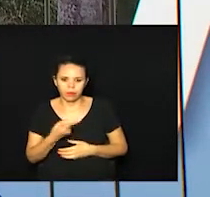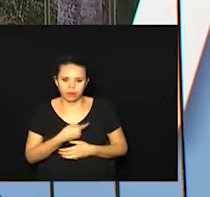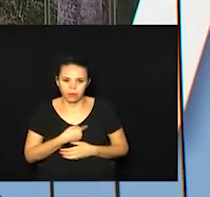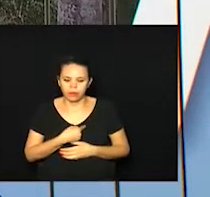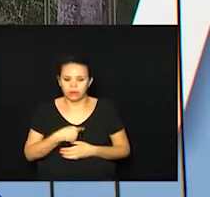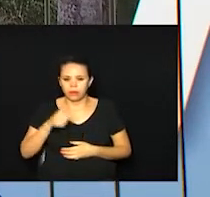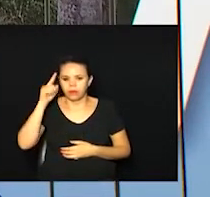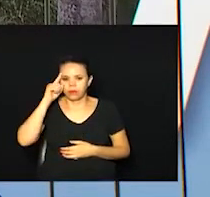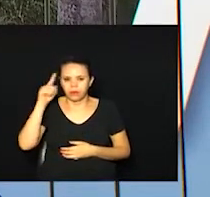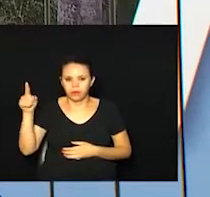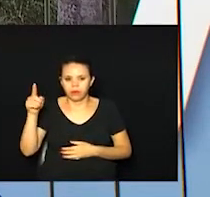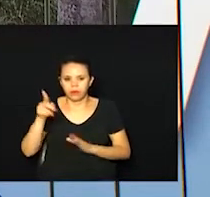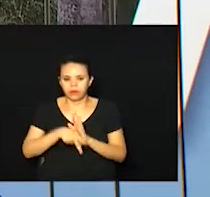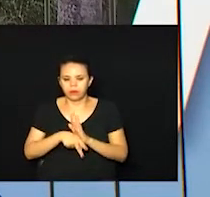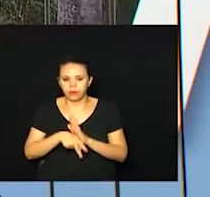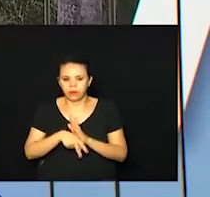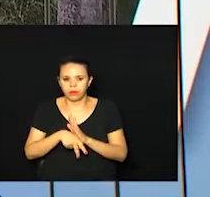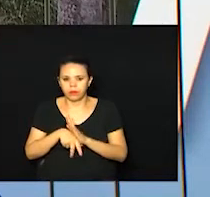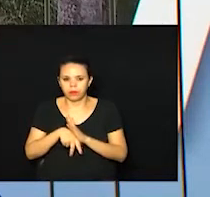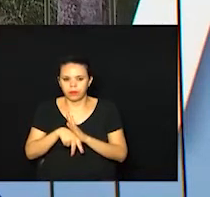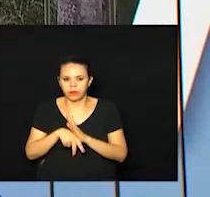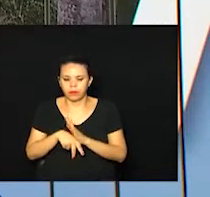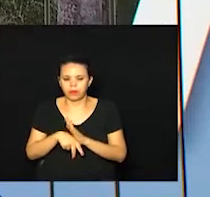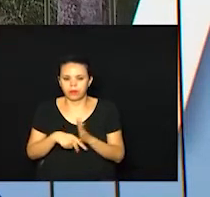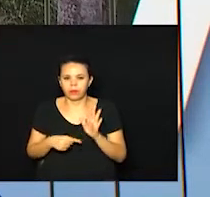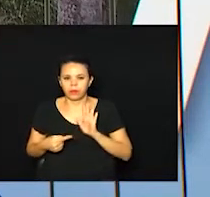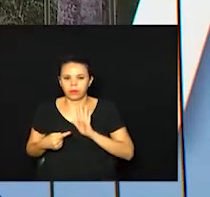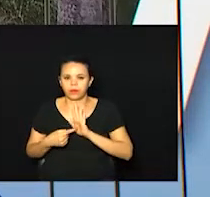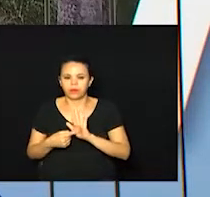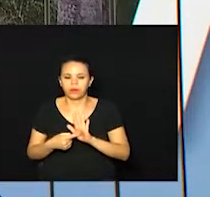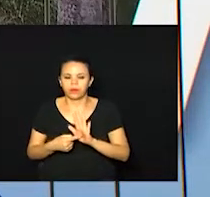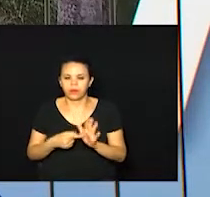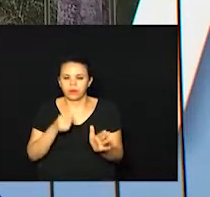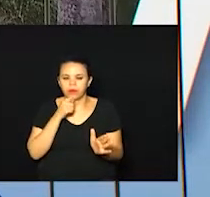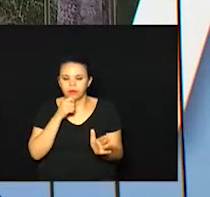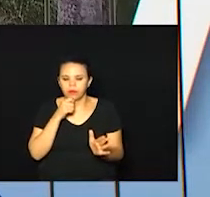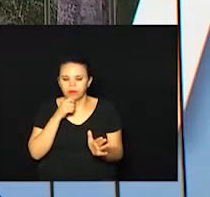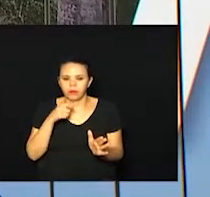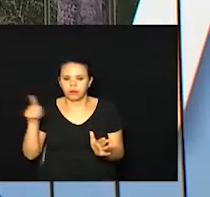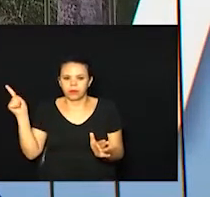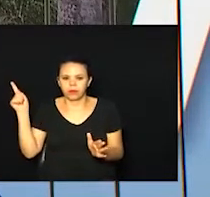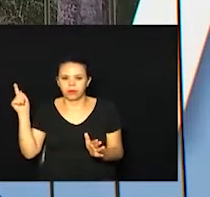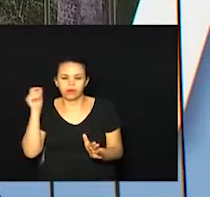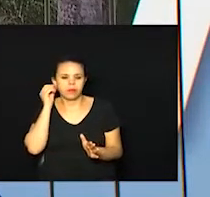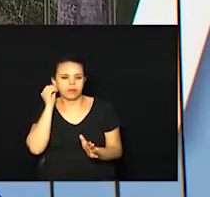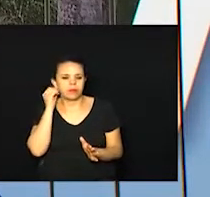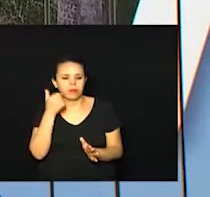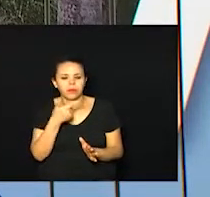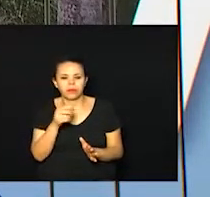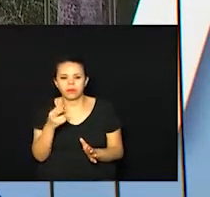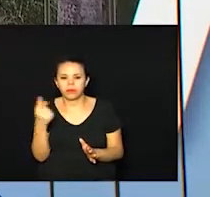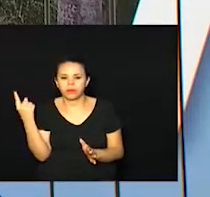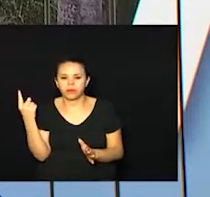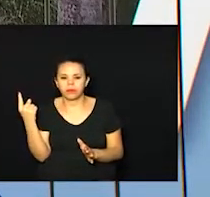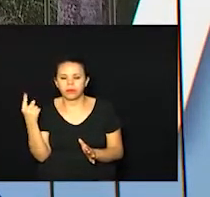a data desse projeto, quando ele foi apresentado, ainda foi lá em meados de